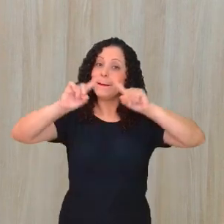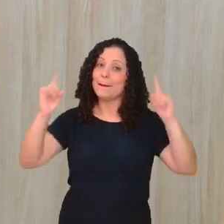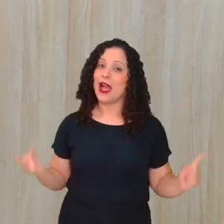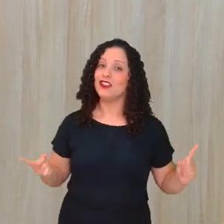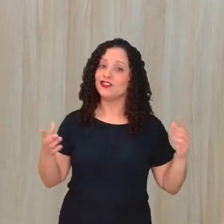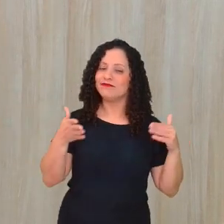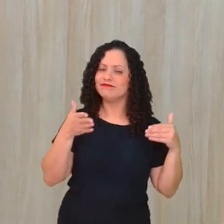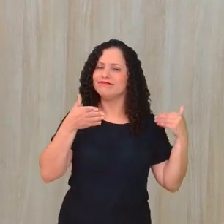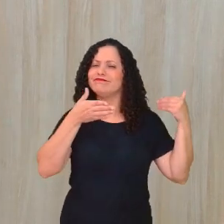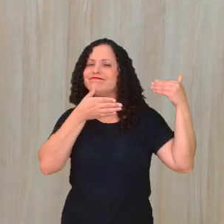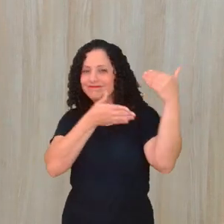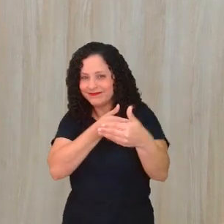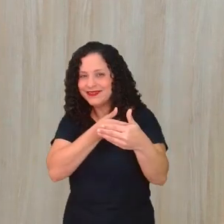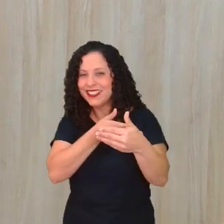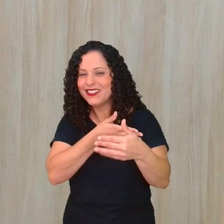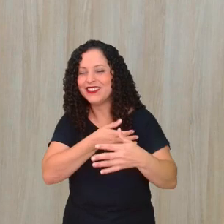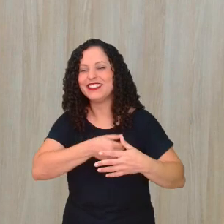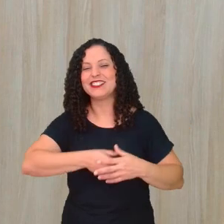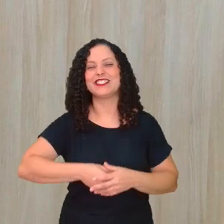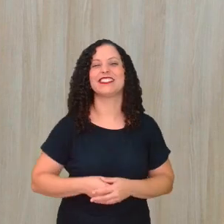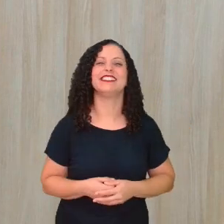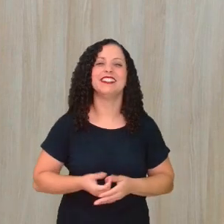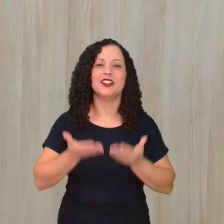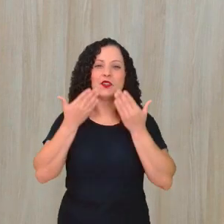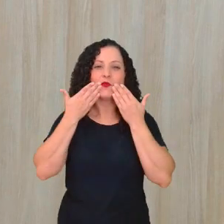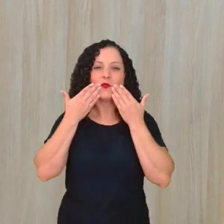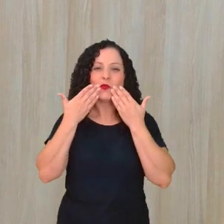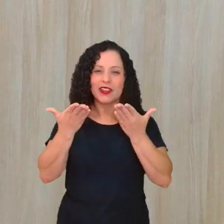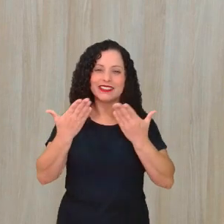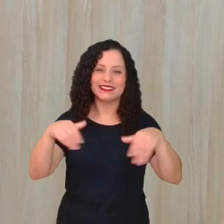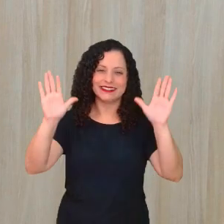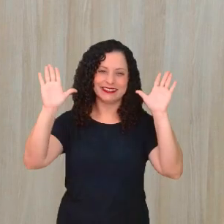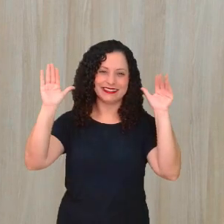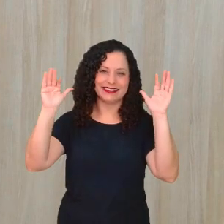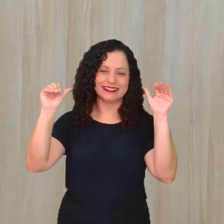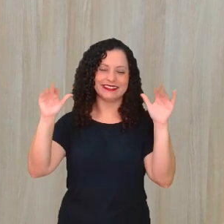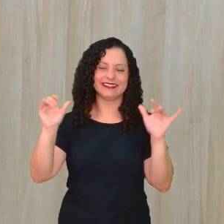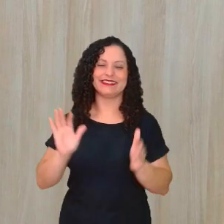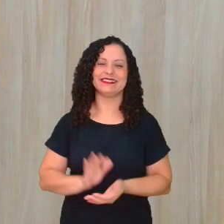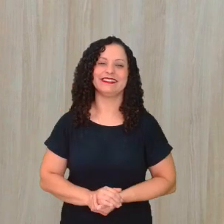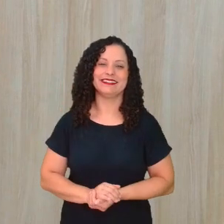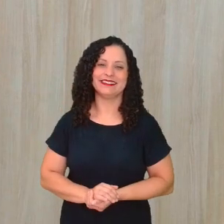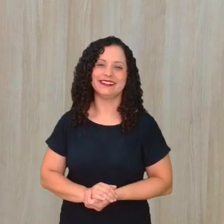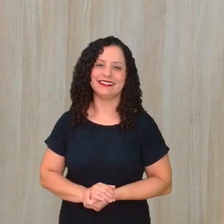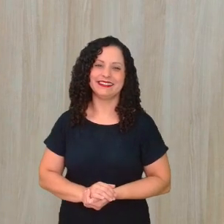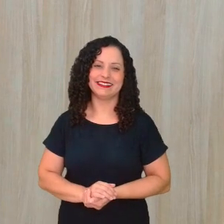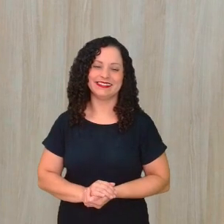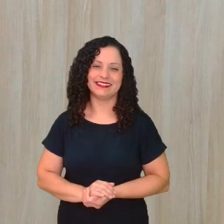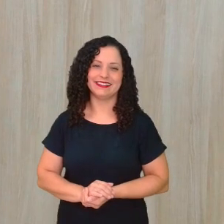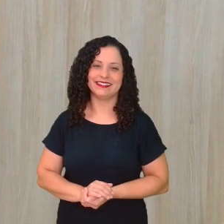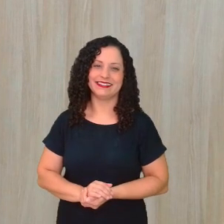são cenas para os próximos capítulos. Um beijo e até a próxima aula. Tchau, tchau.